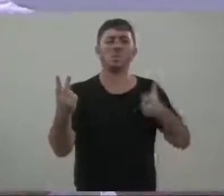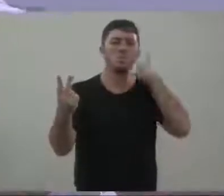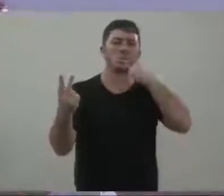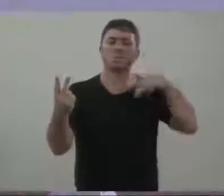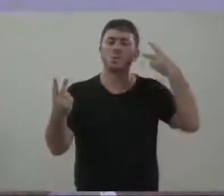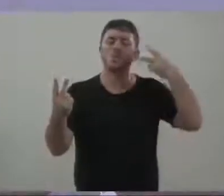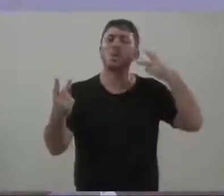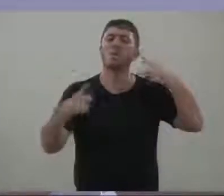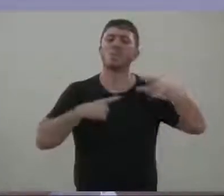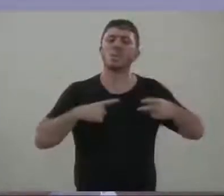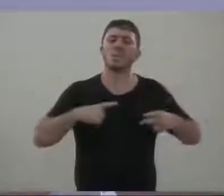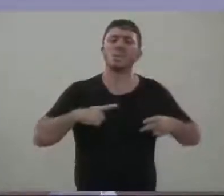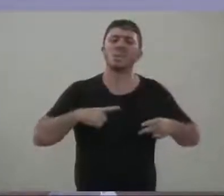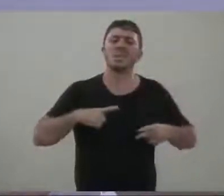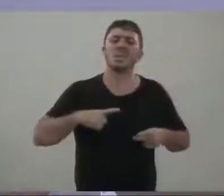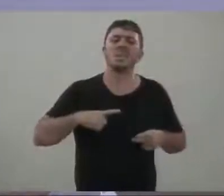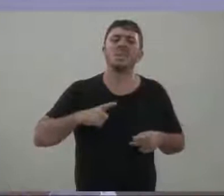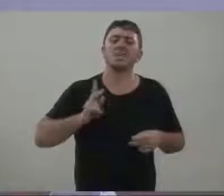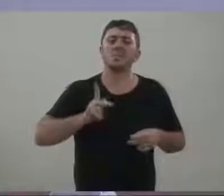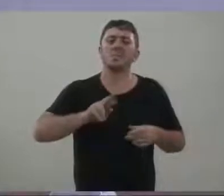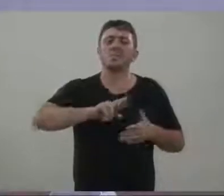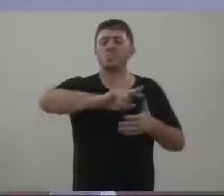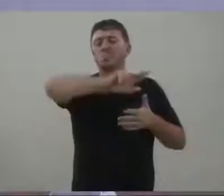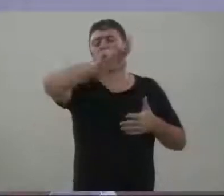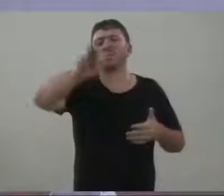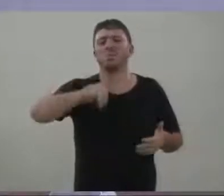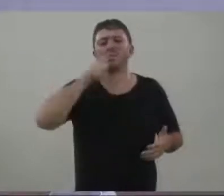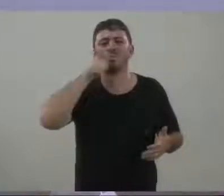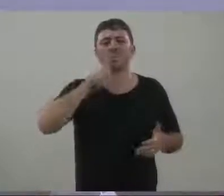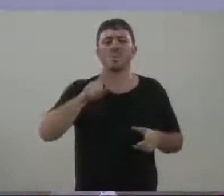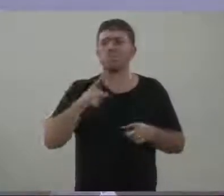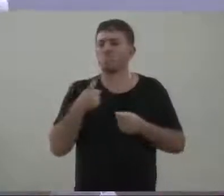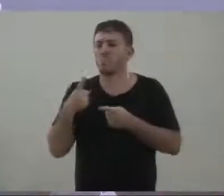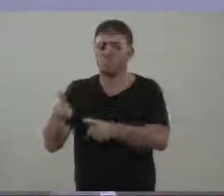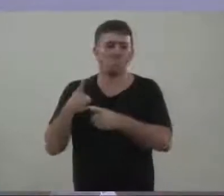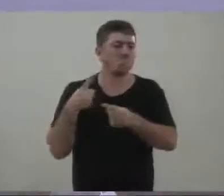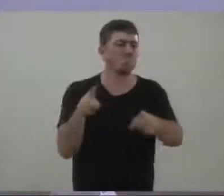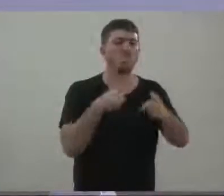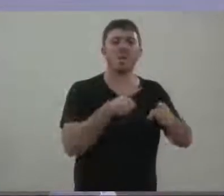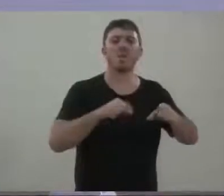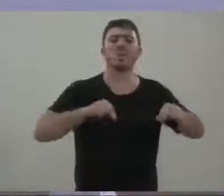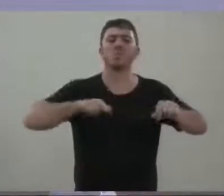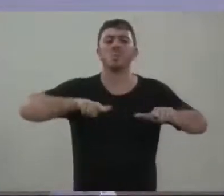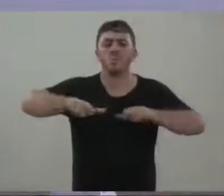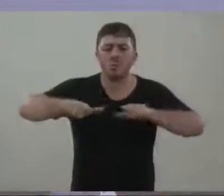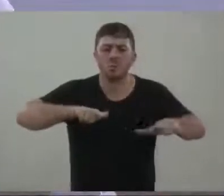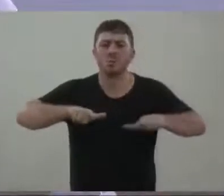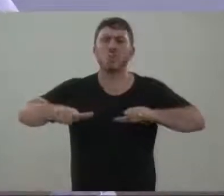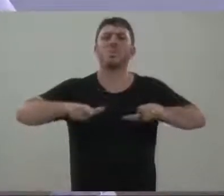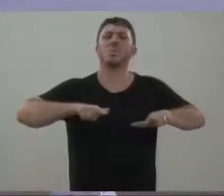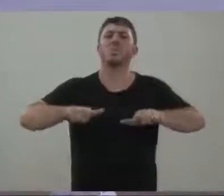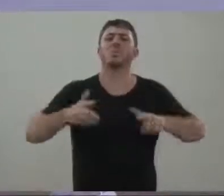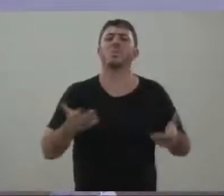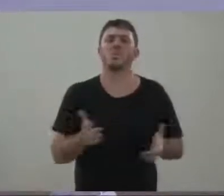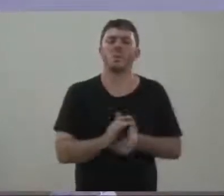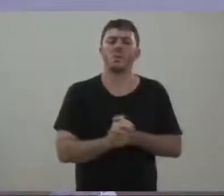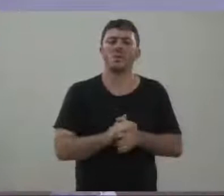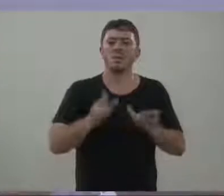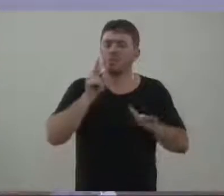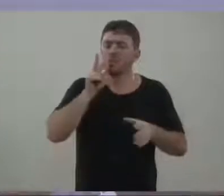diversas outras que são atacadas constantemente no seu trabalho, né? Nós vemos algumas